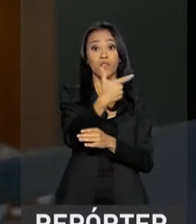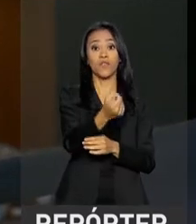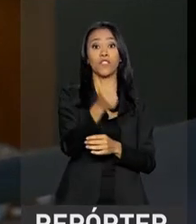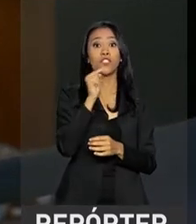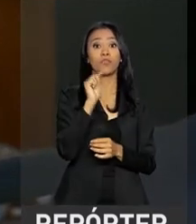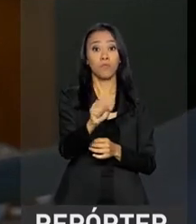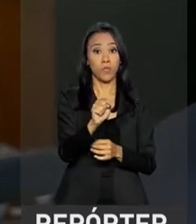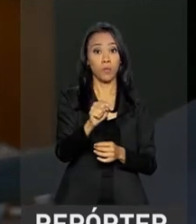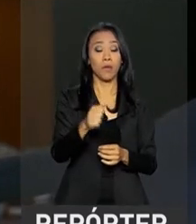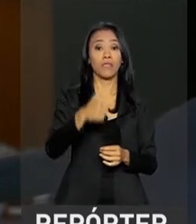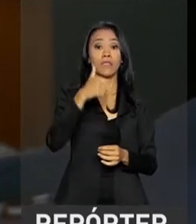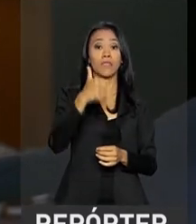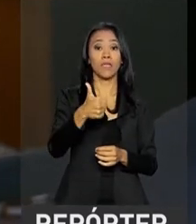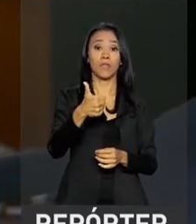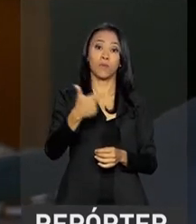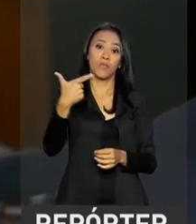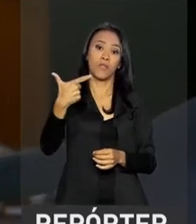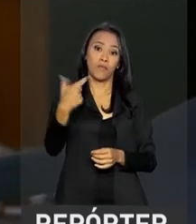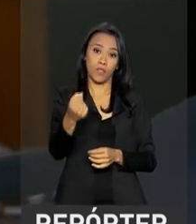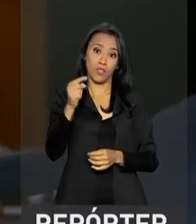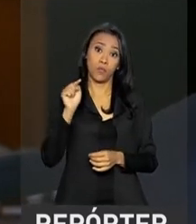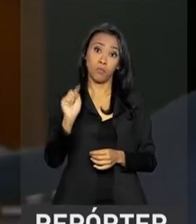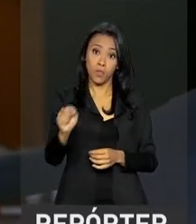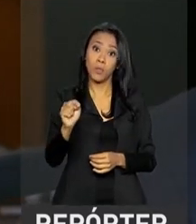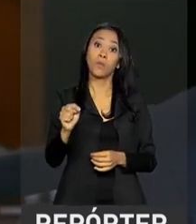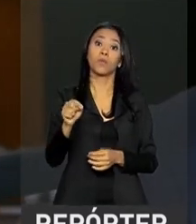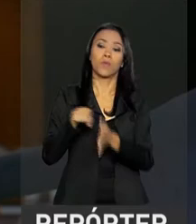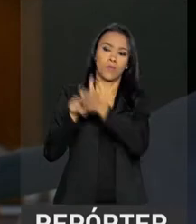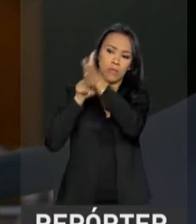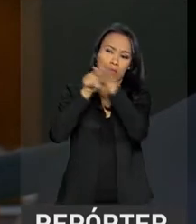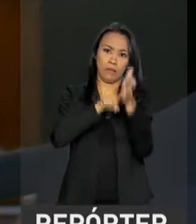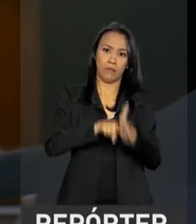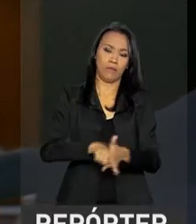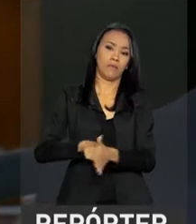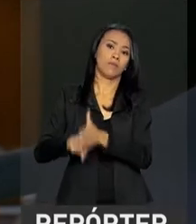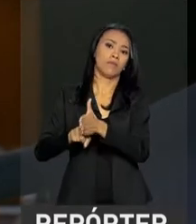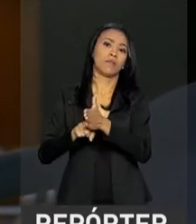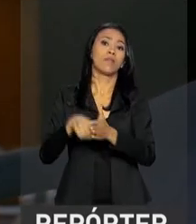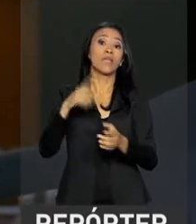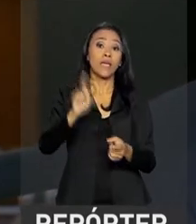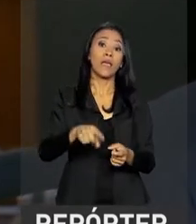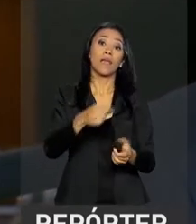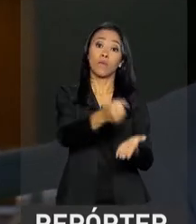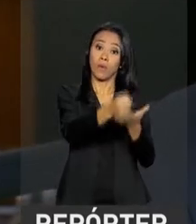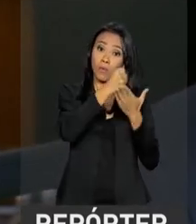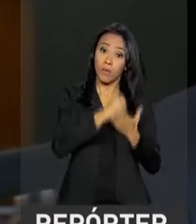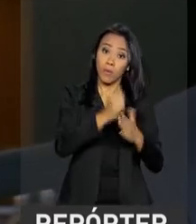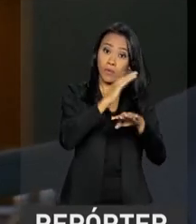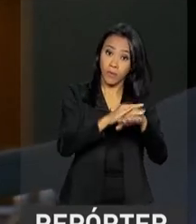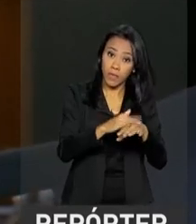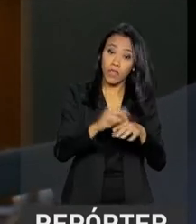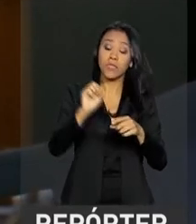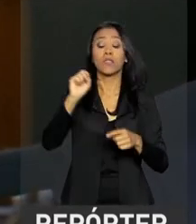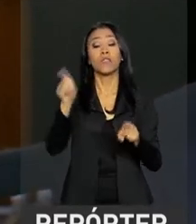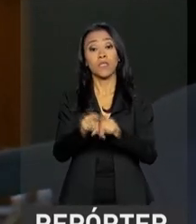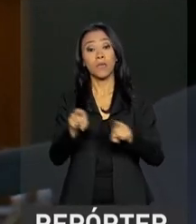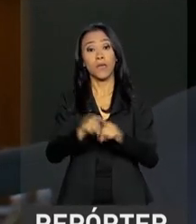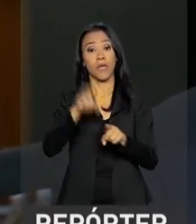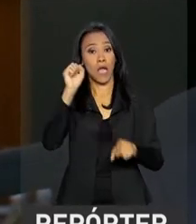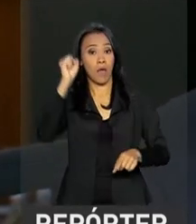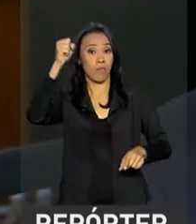120 mil isso tornará possível fazer a revisão tanto no auxílio doença quanto à aposentadoria por invalidez